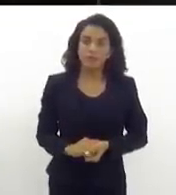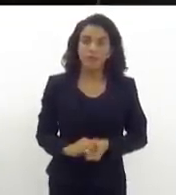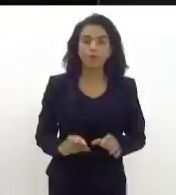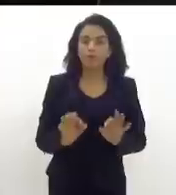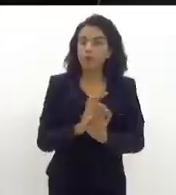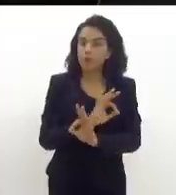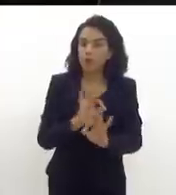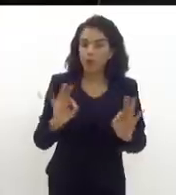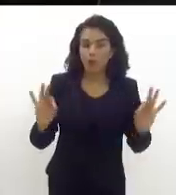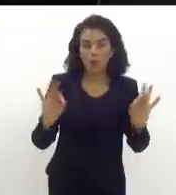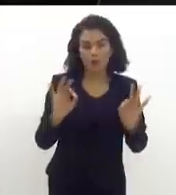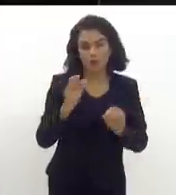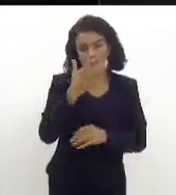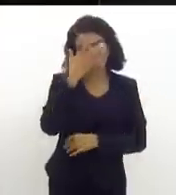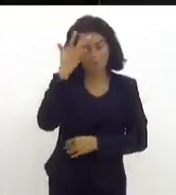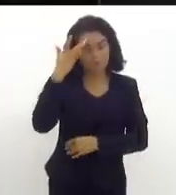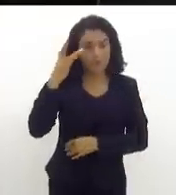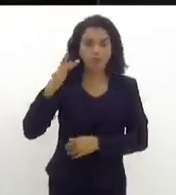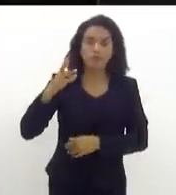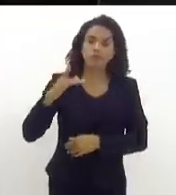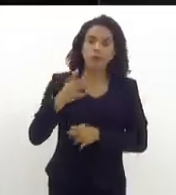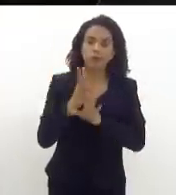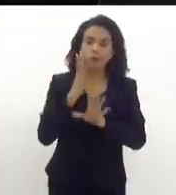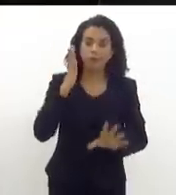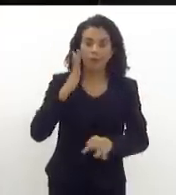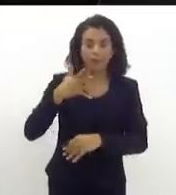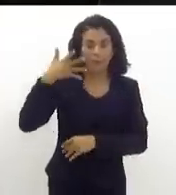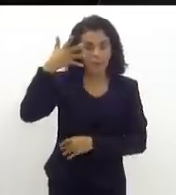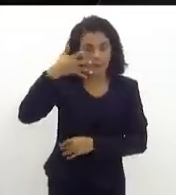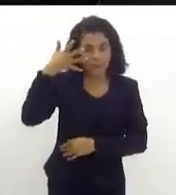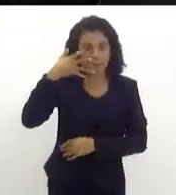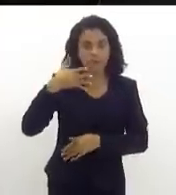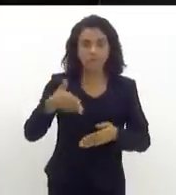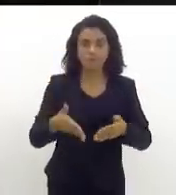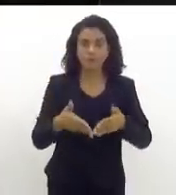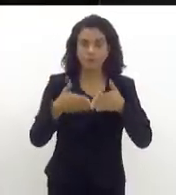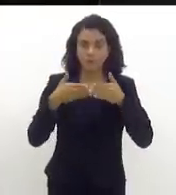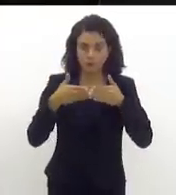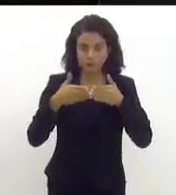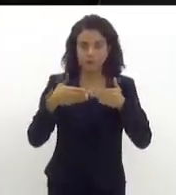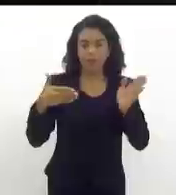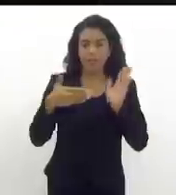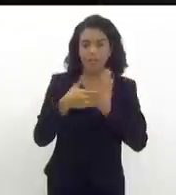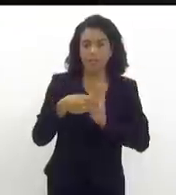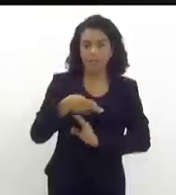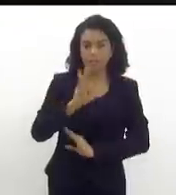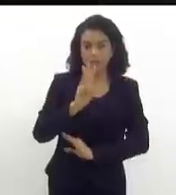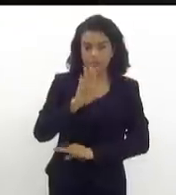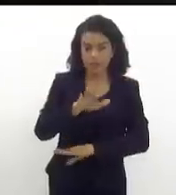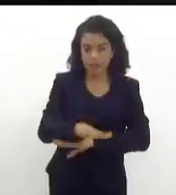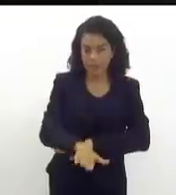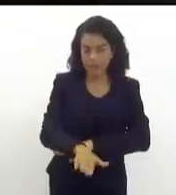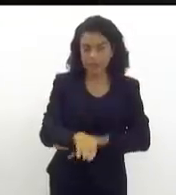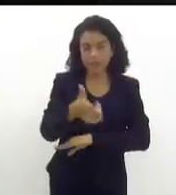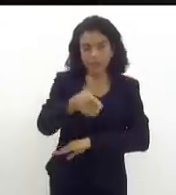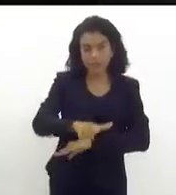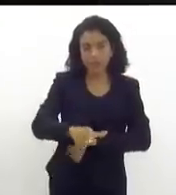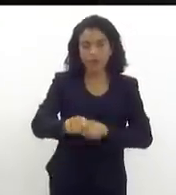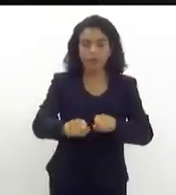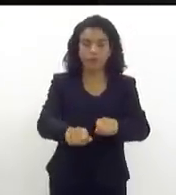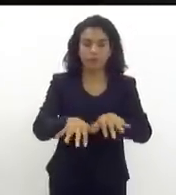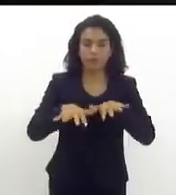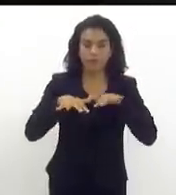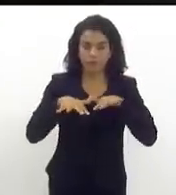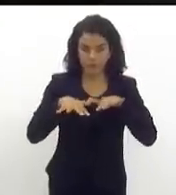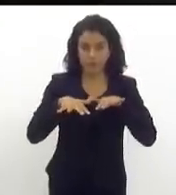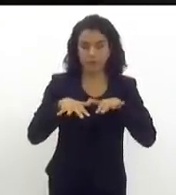não havendo mais hora do escrito a presidência suspende a sessão até às 15 horas quando retornaremos com a ordem